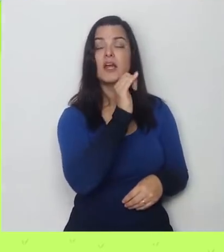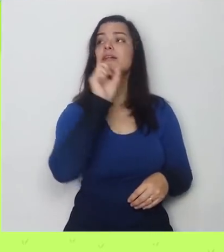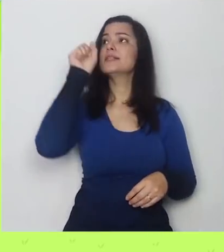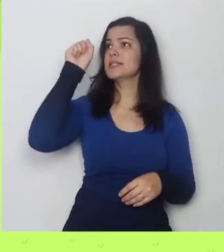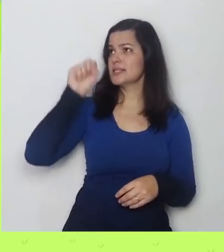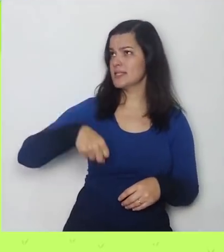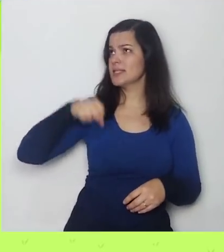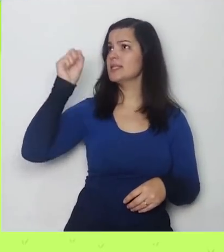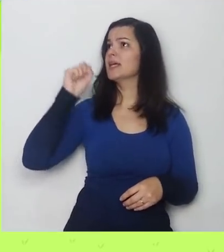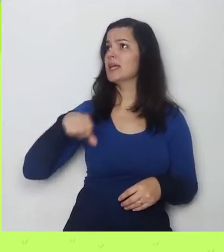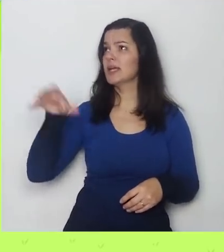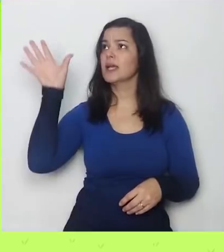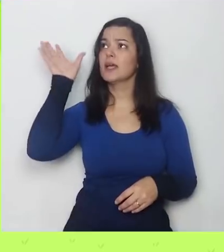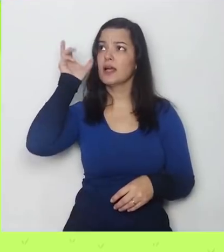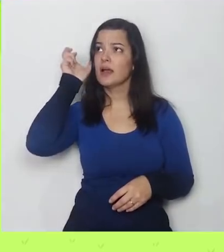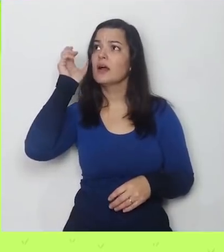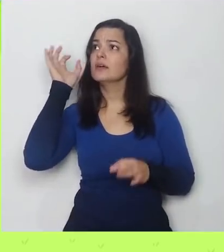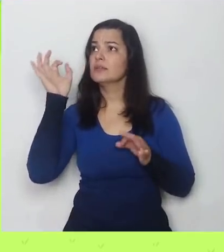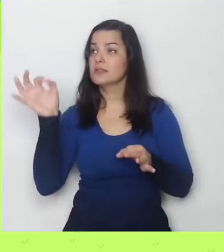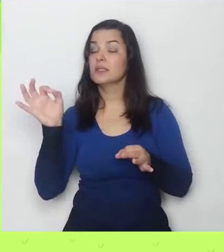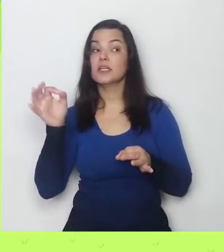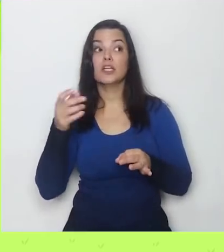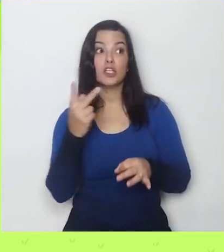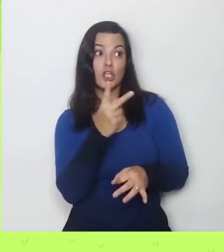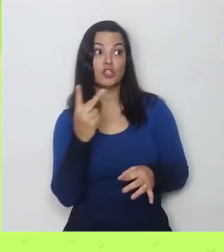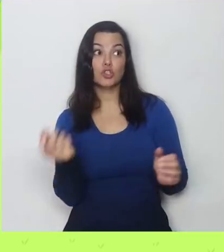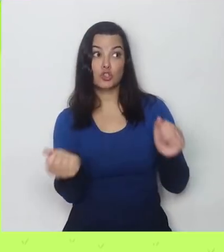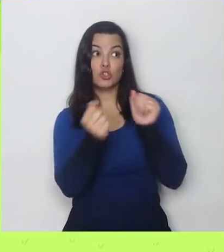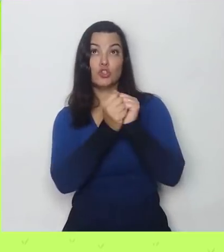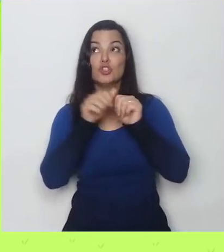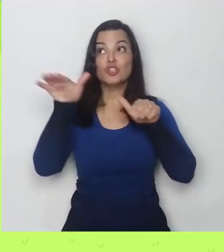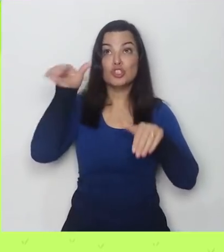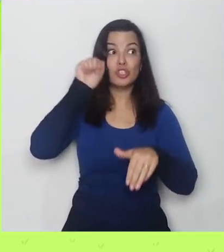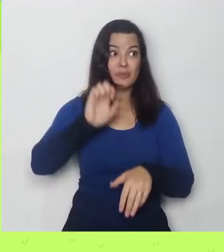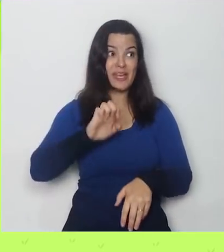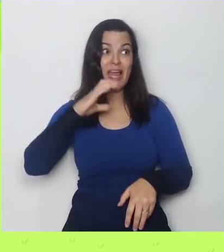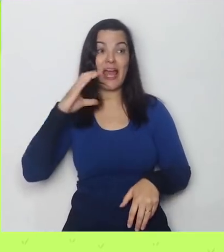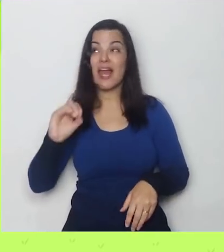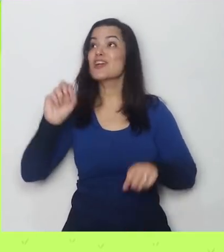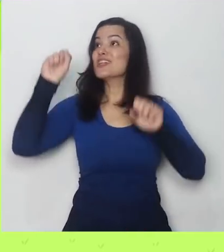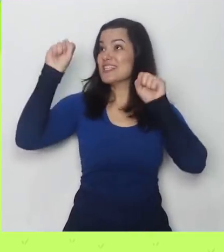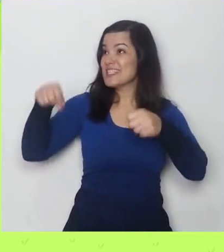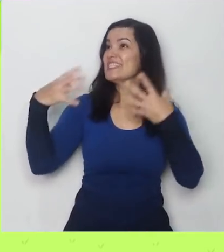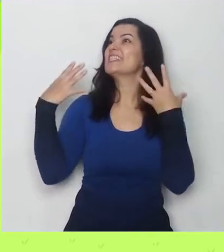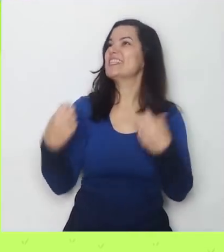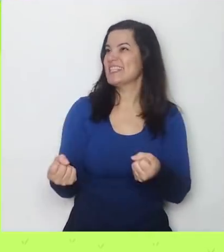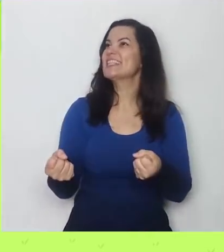Estou! Vamos chamar o Eco juntos? Vamos!